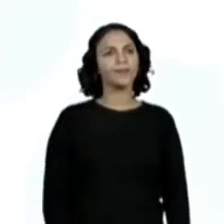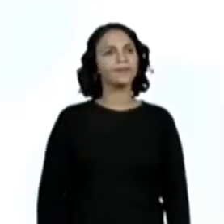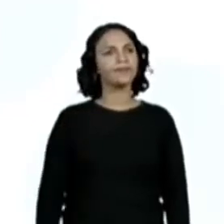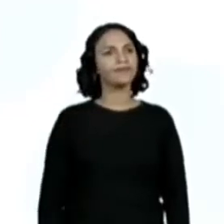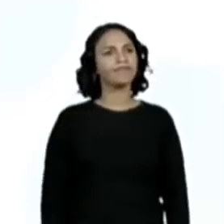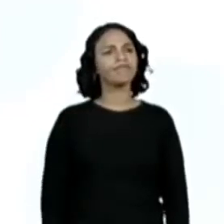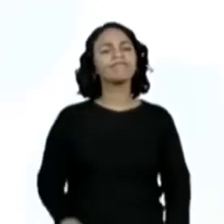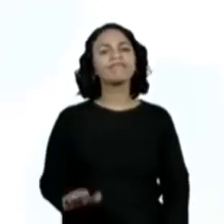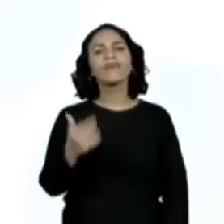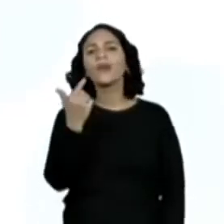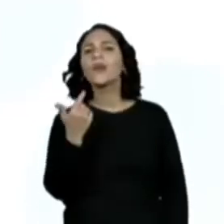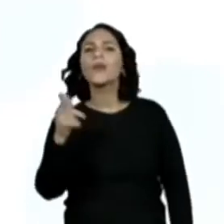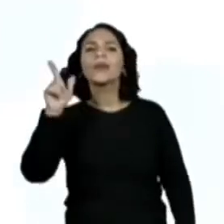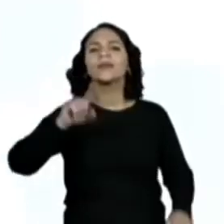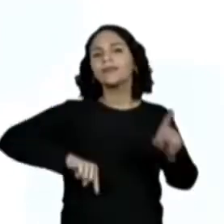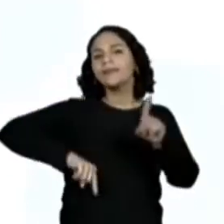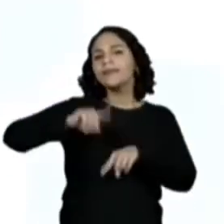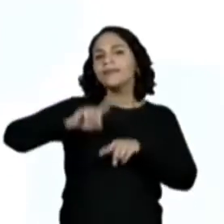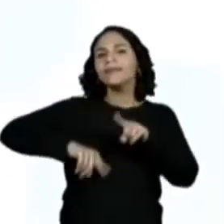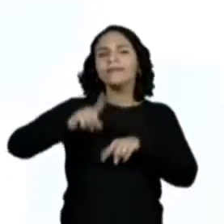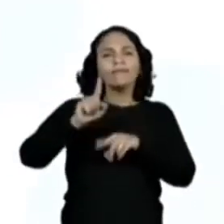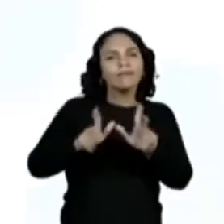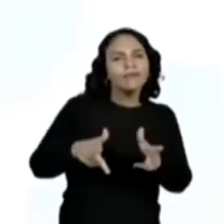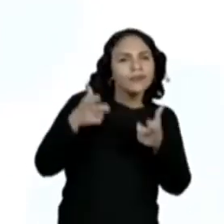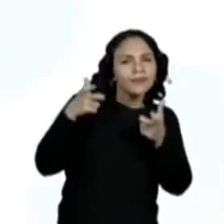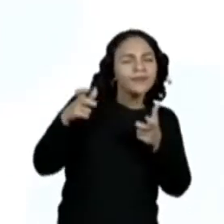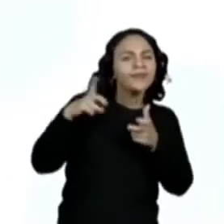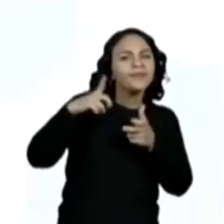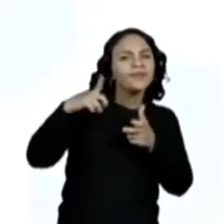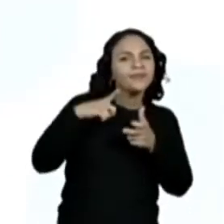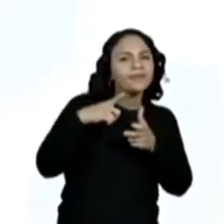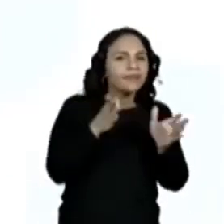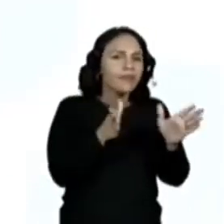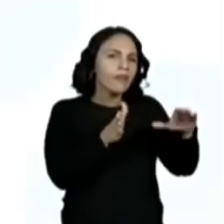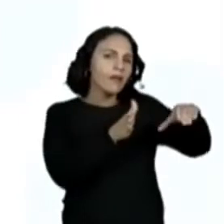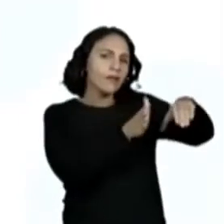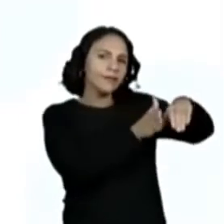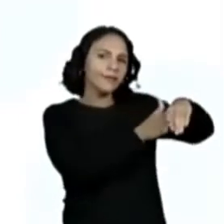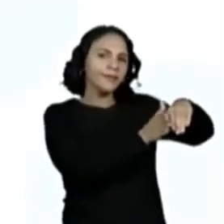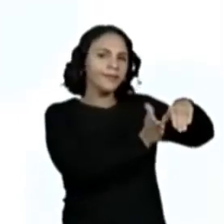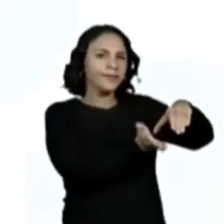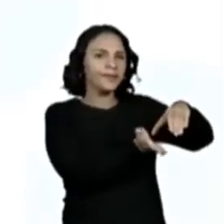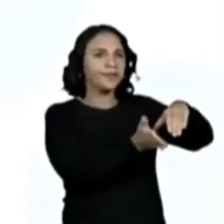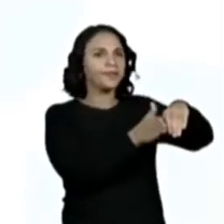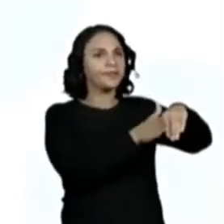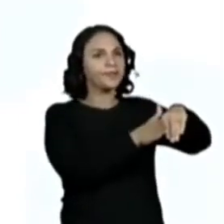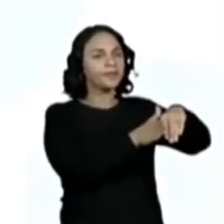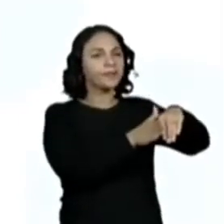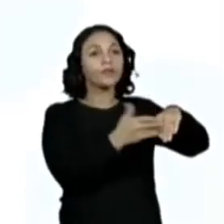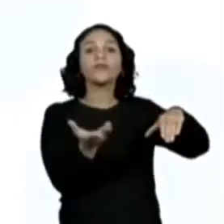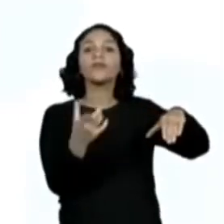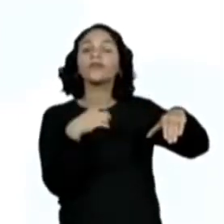Qual outro material vocês observaram na caixa?